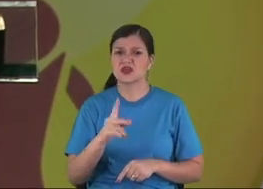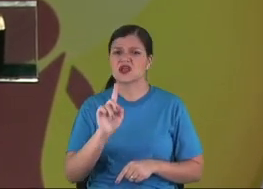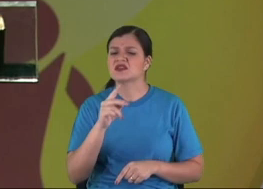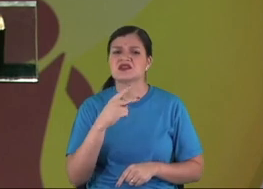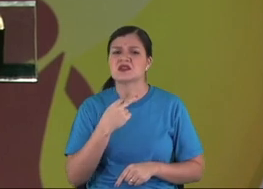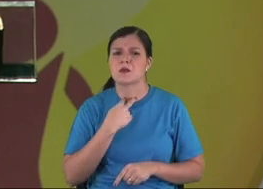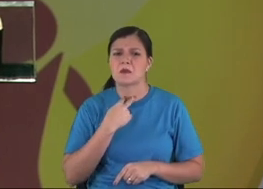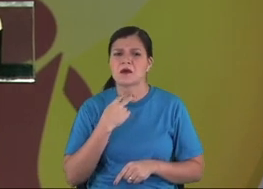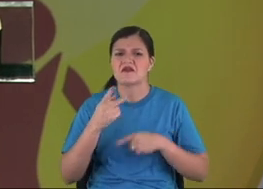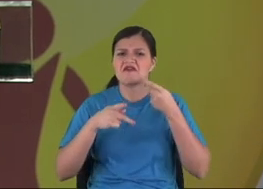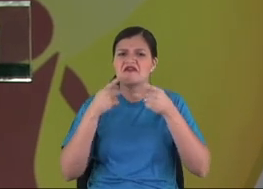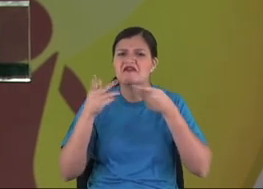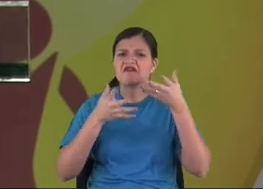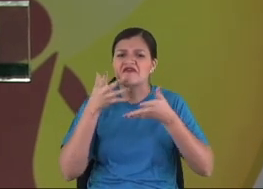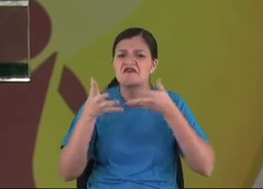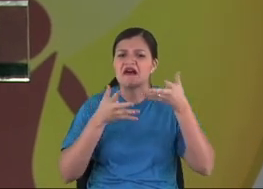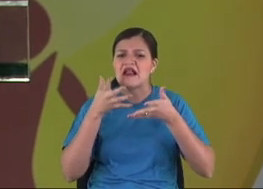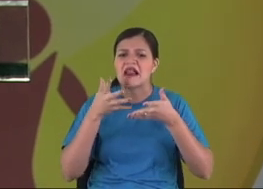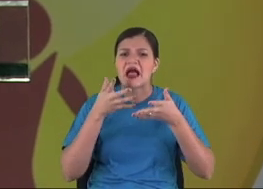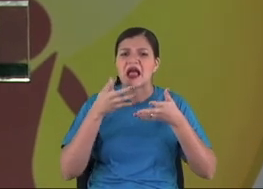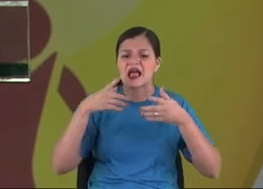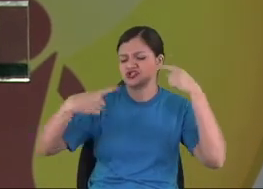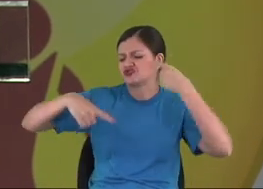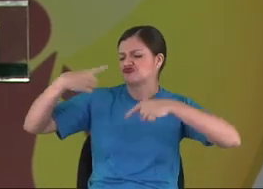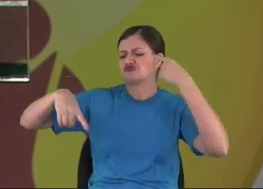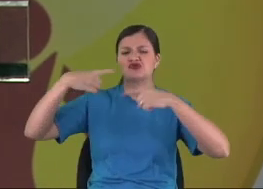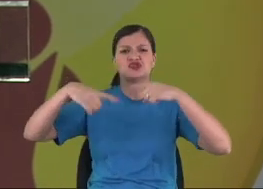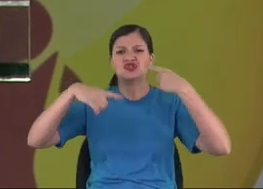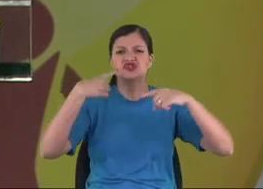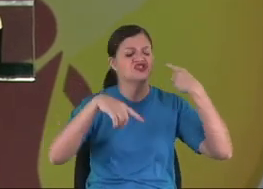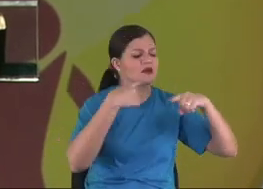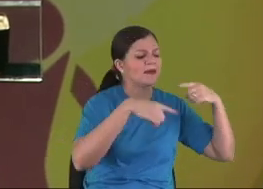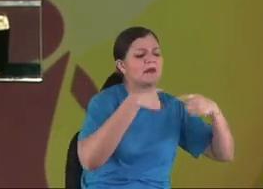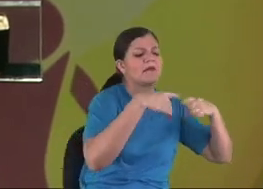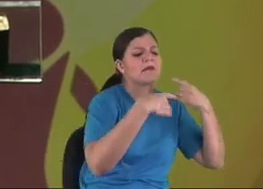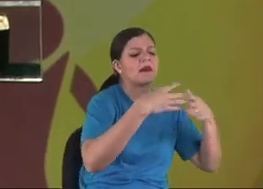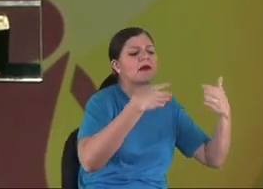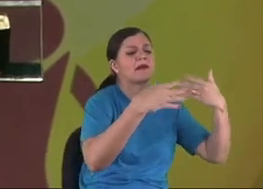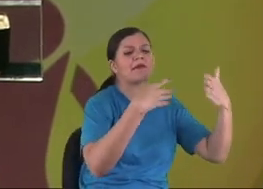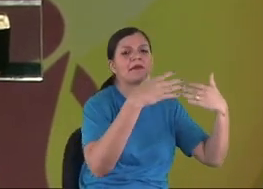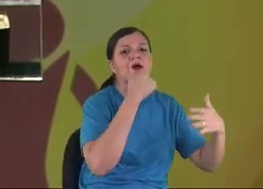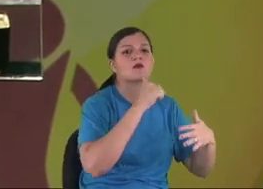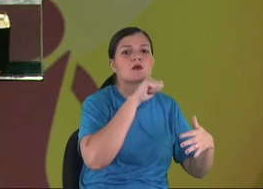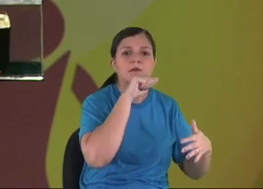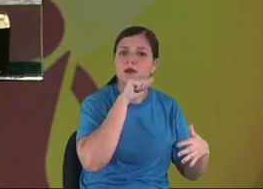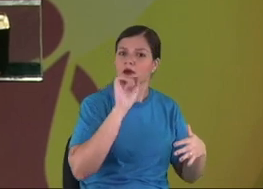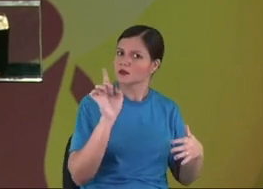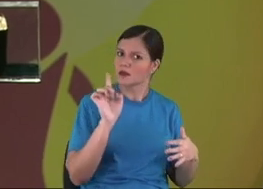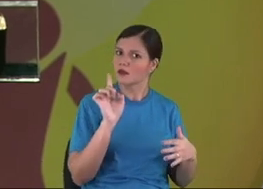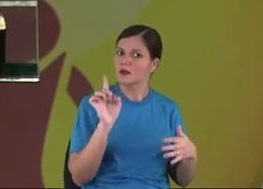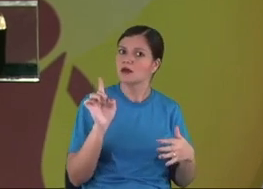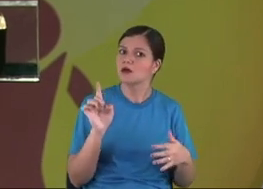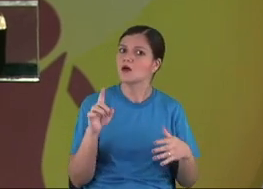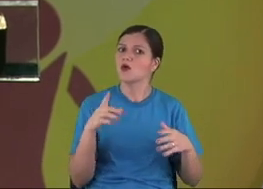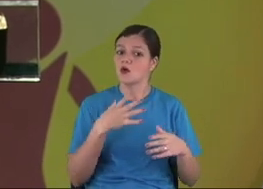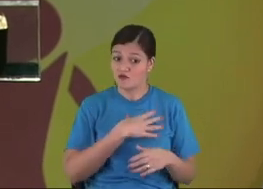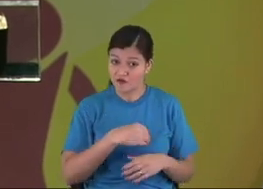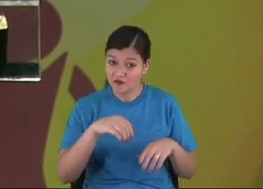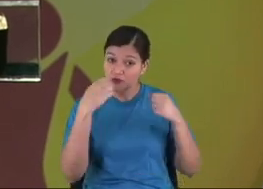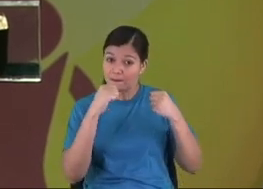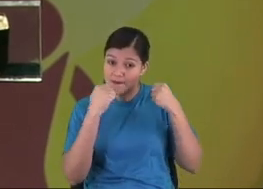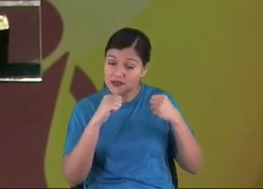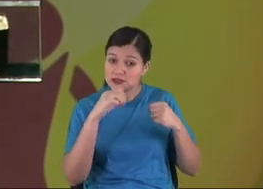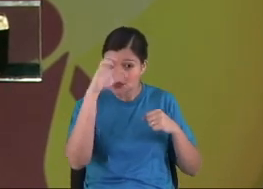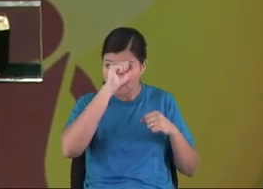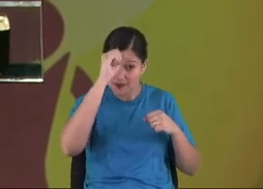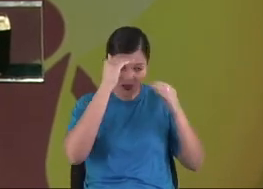falem, batam boca com a mãe. Não permita isso. Eles têm que aprender a honrar a mãe e a honrar você. E